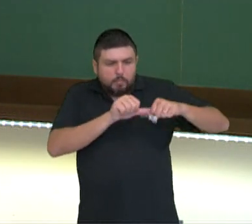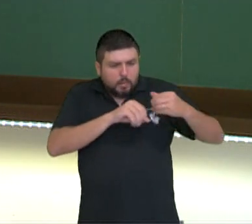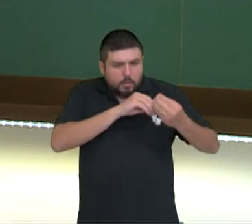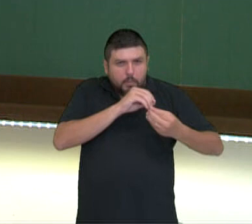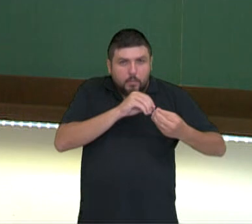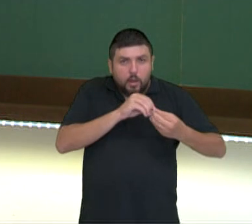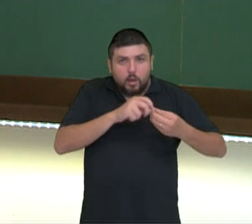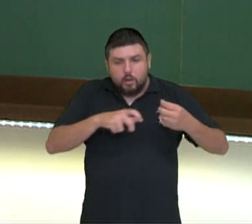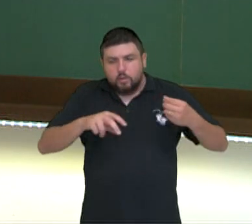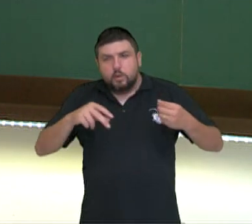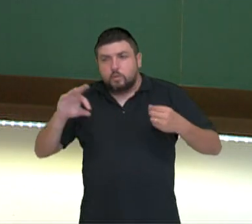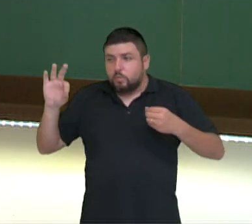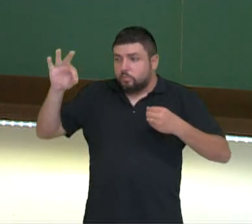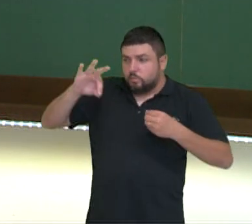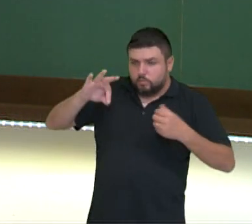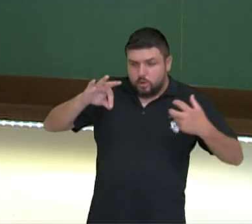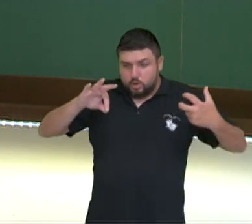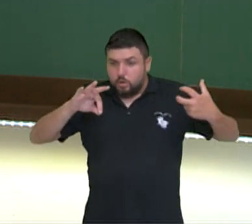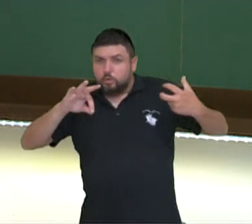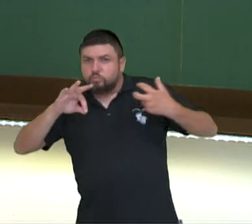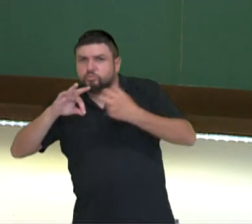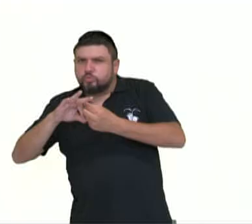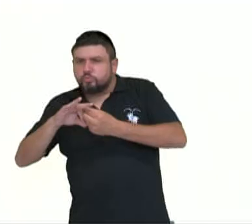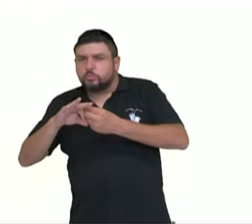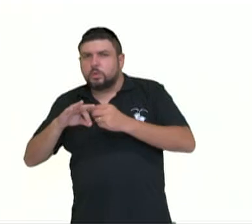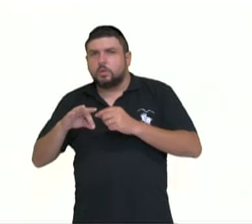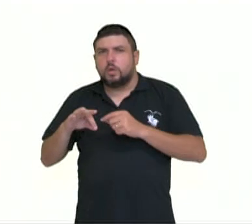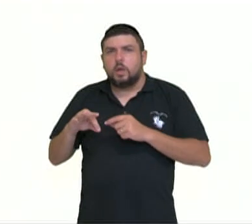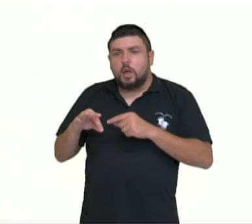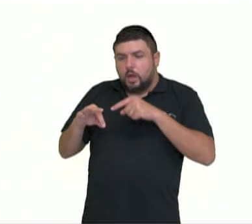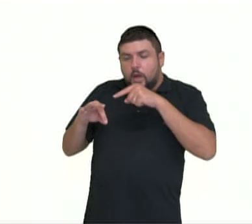linhagem transgênica, ela vai ser...